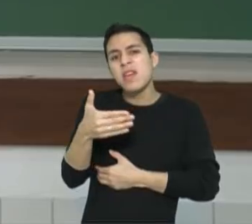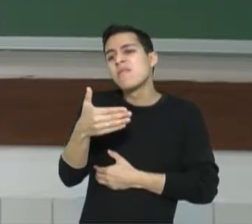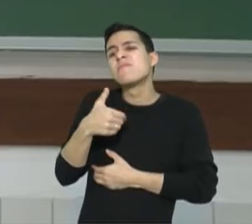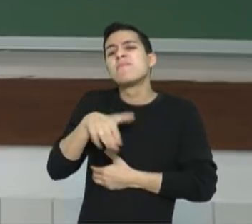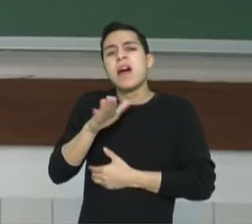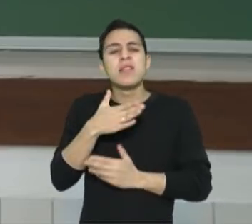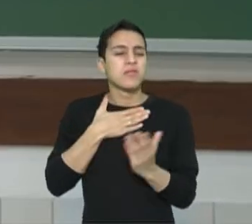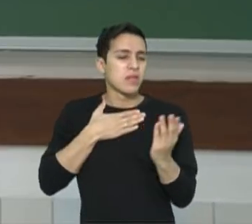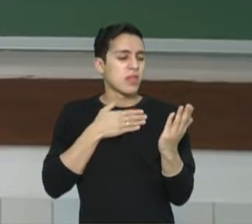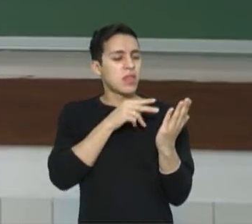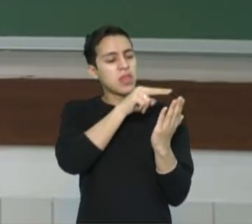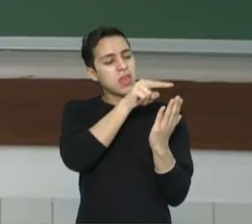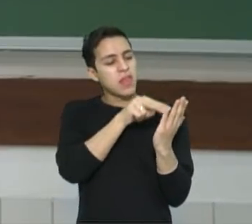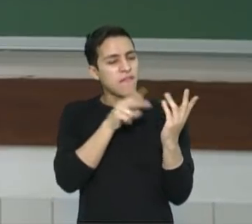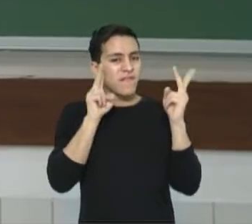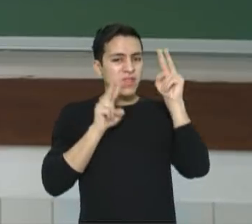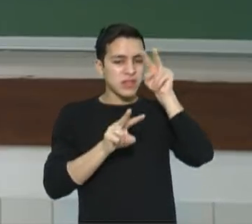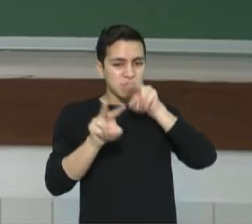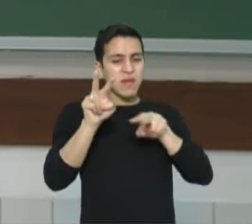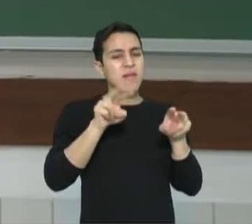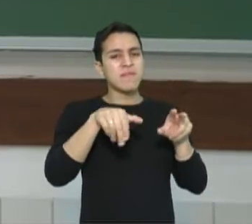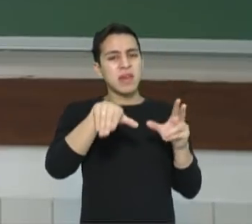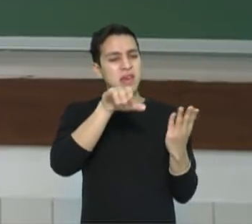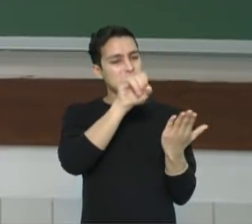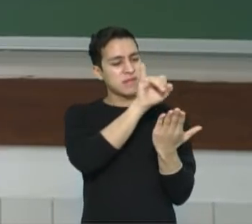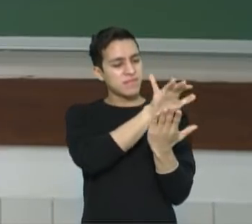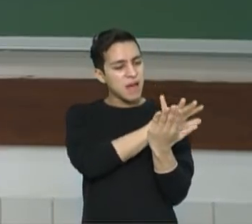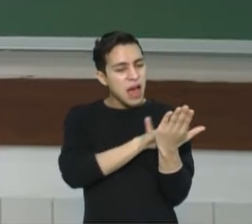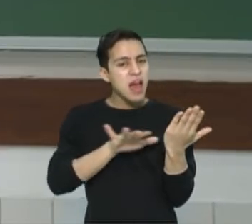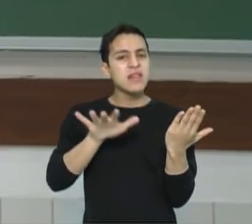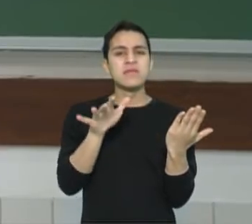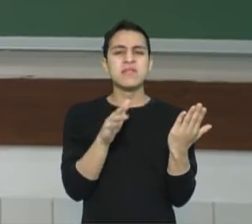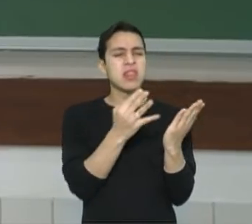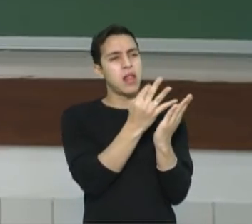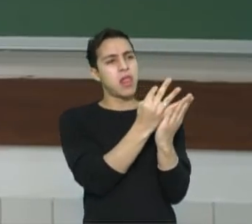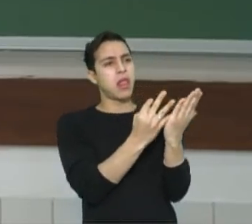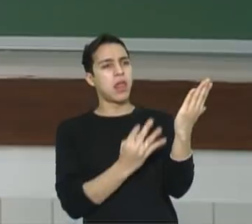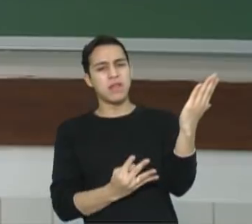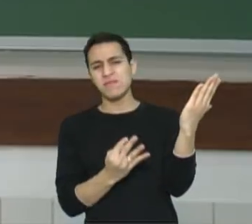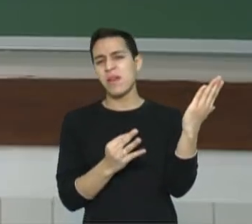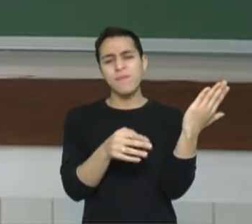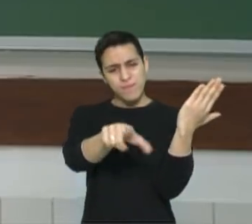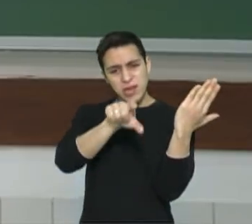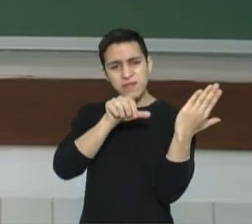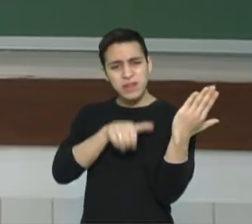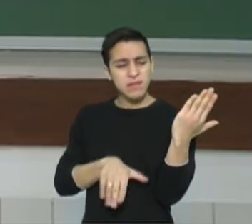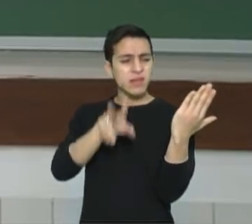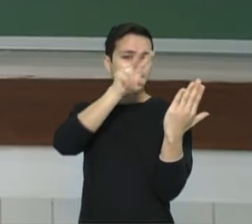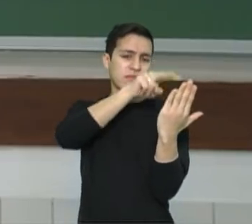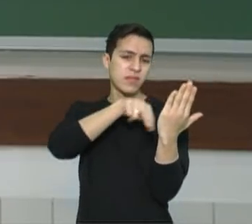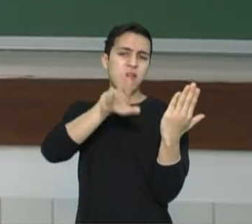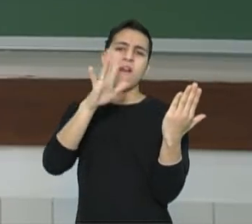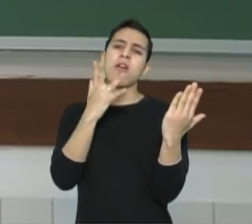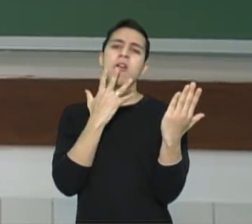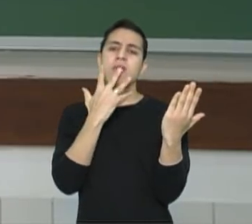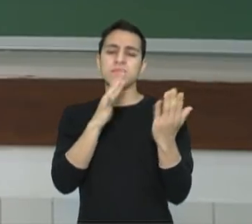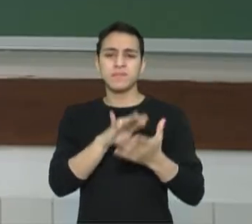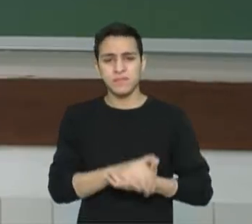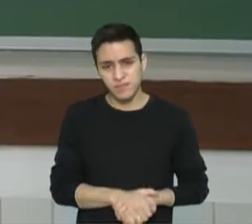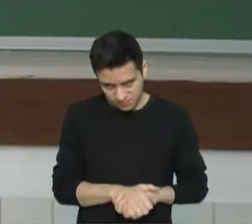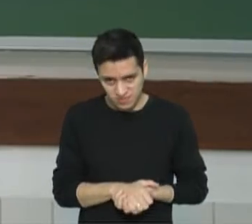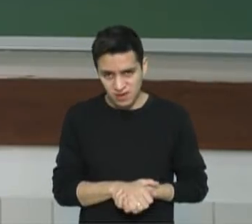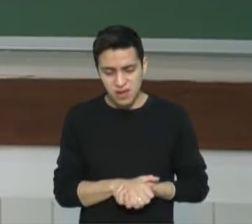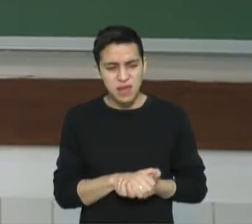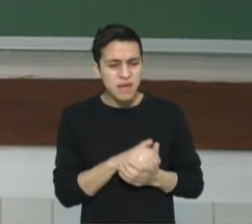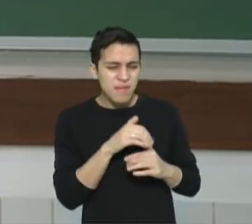mais visuais, com mais imagem, com pouco texto escrito, né? Colorido também, algo